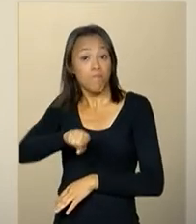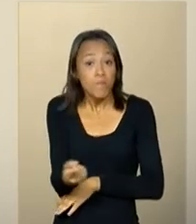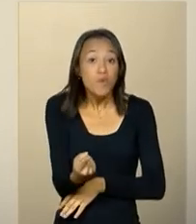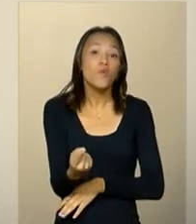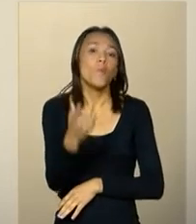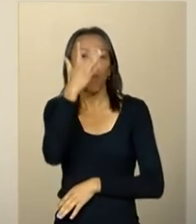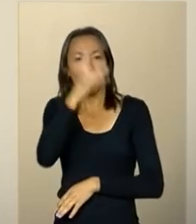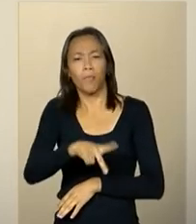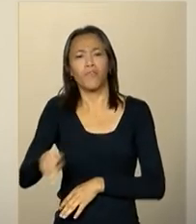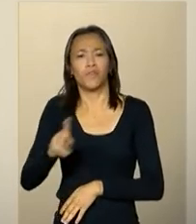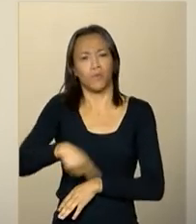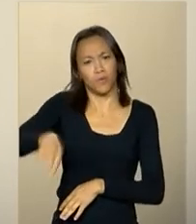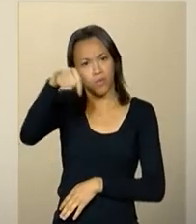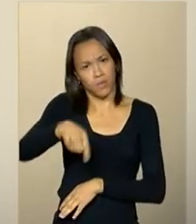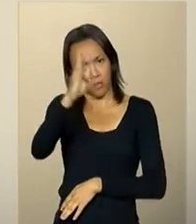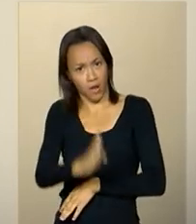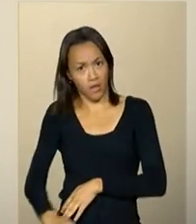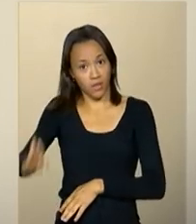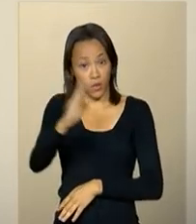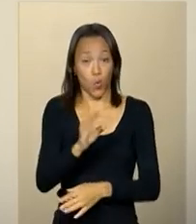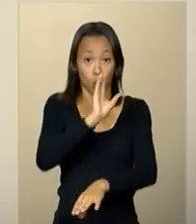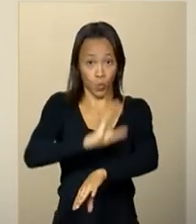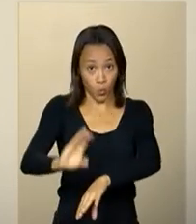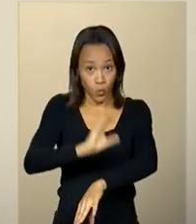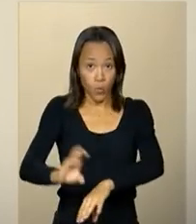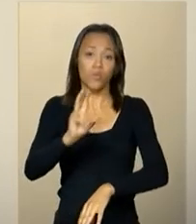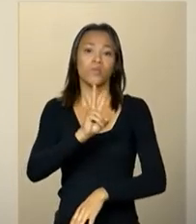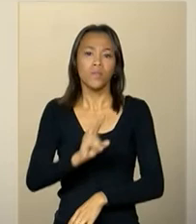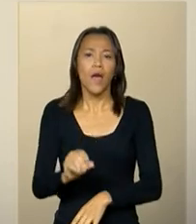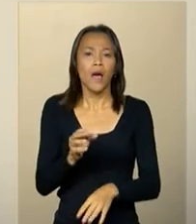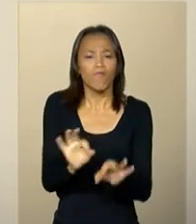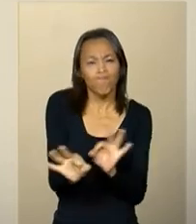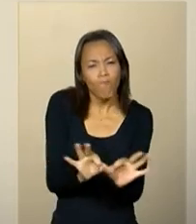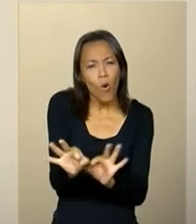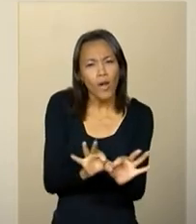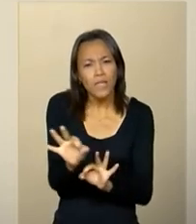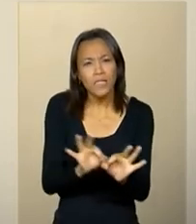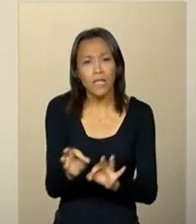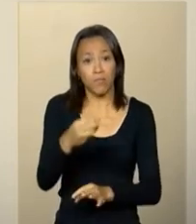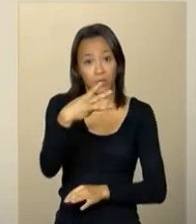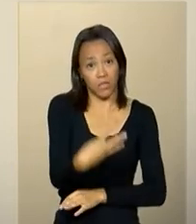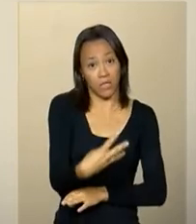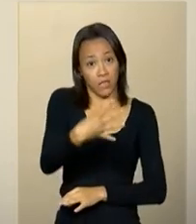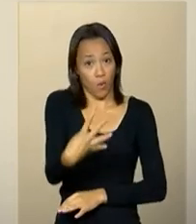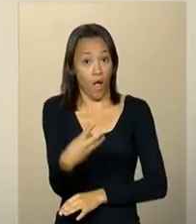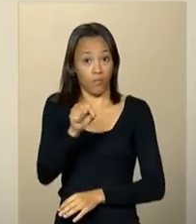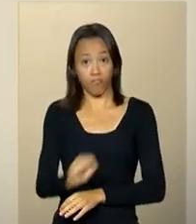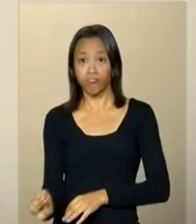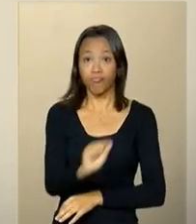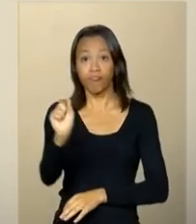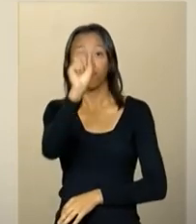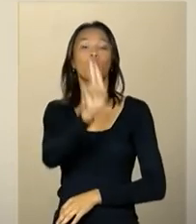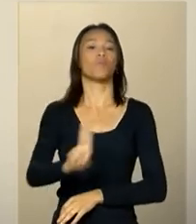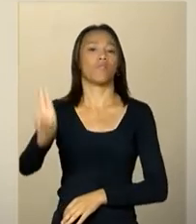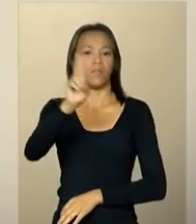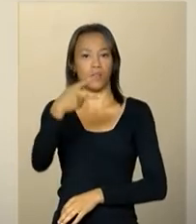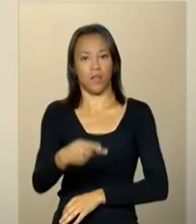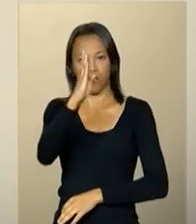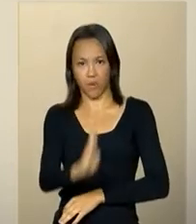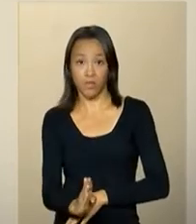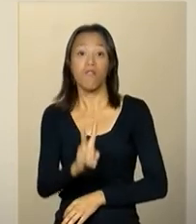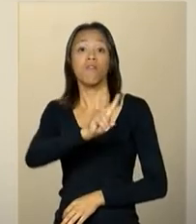alfabetizadores desse país os cursos Luciano estão sendo preparados por 34 universidades brasileiras